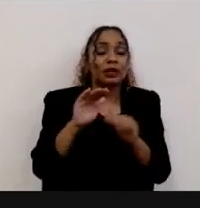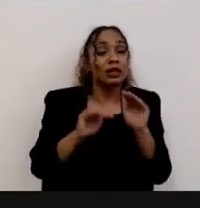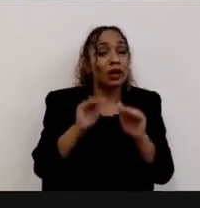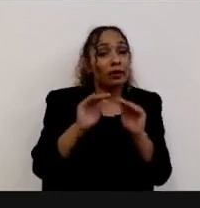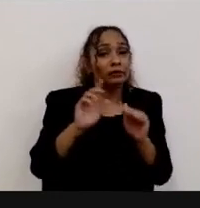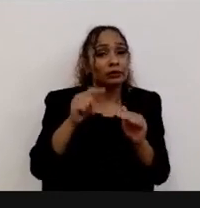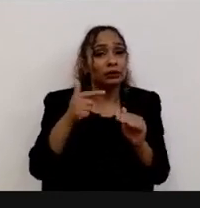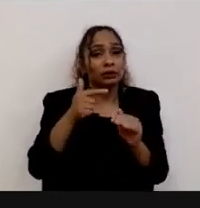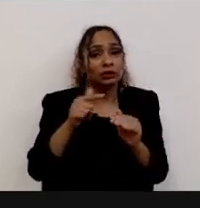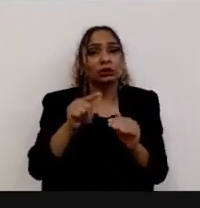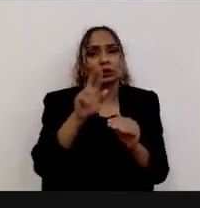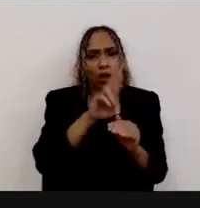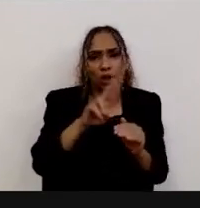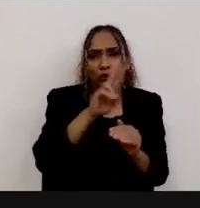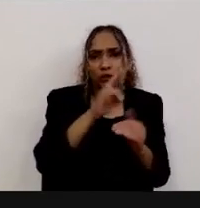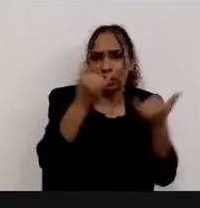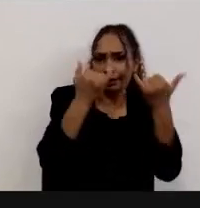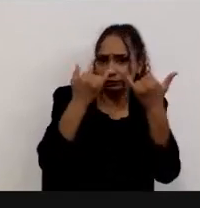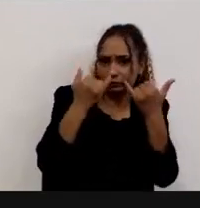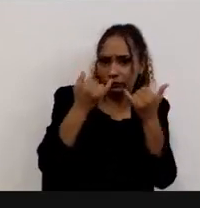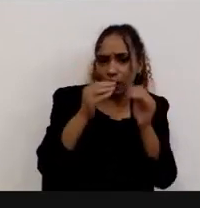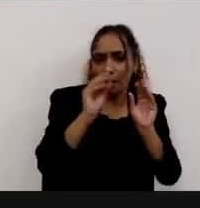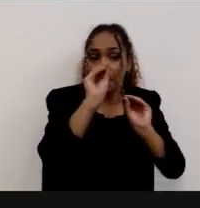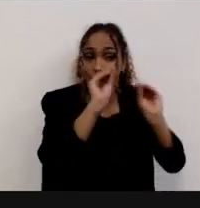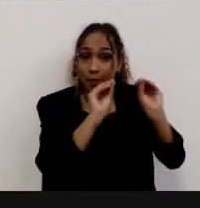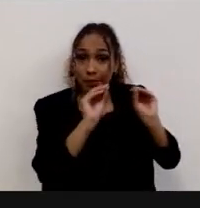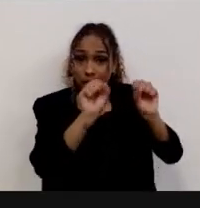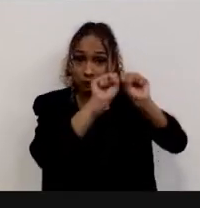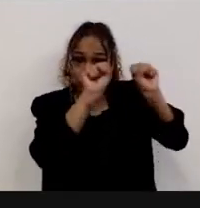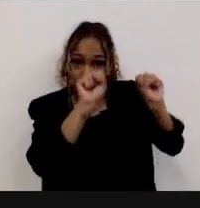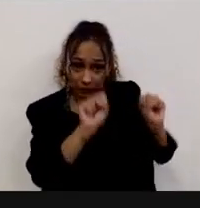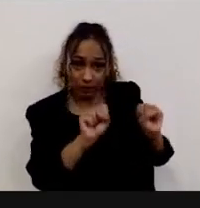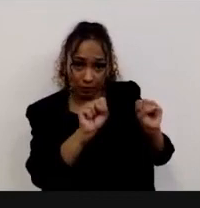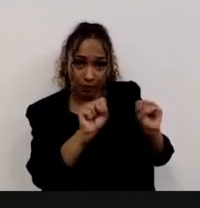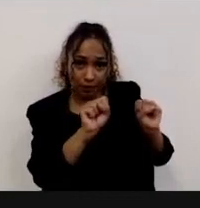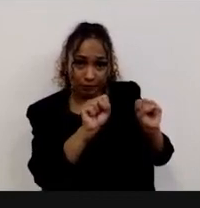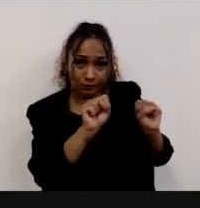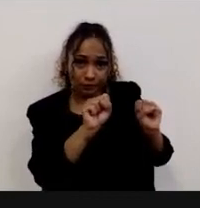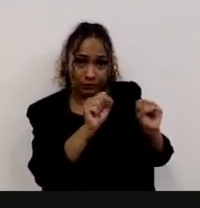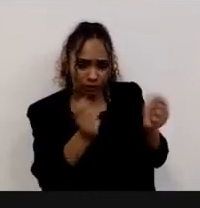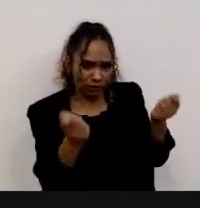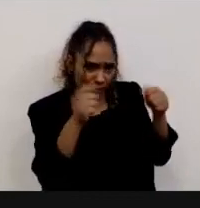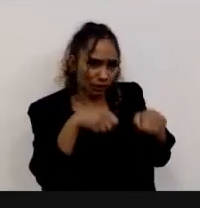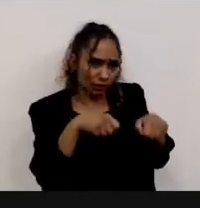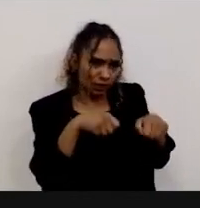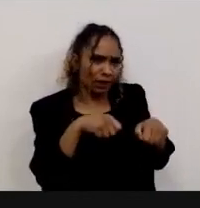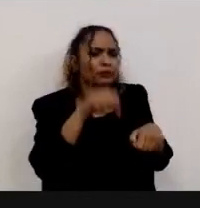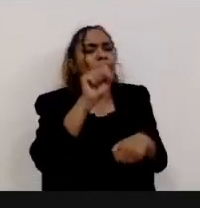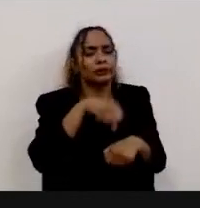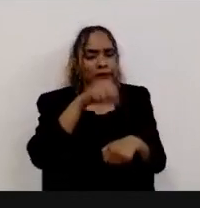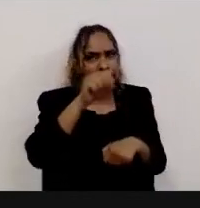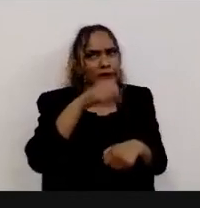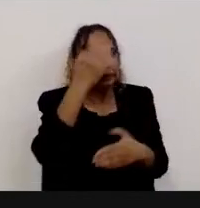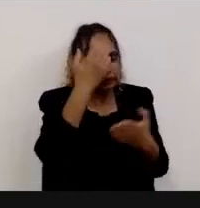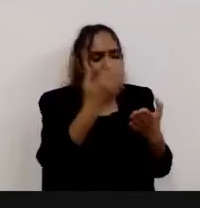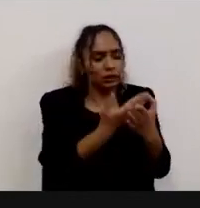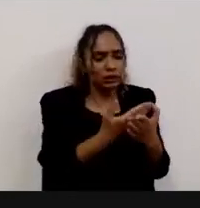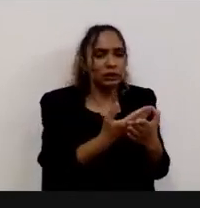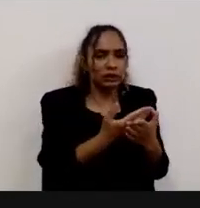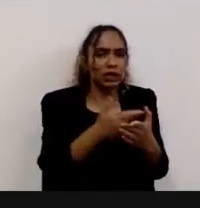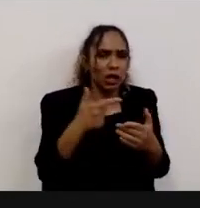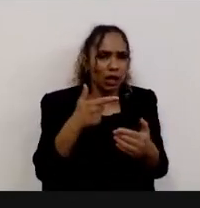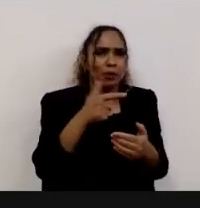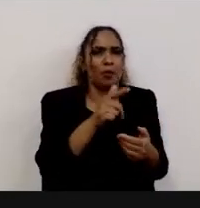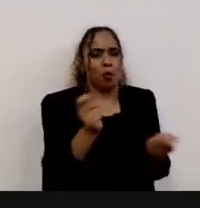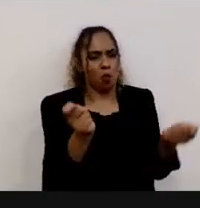a gente consegue usar esses dados para alimentar os sistemas com um processo de automação. Então, acho que sim, acho que seria bem possível, sim,